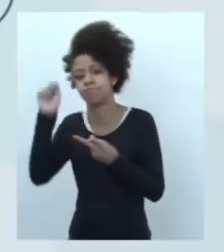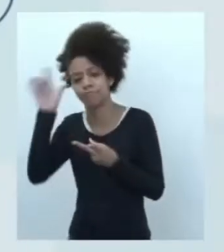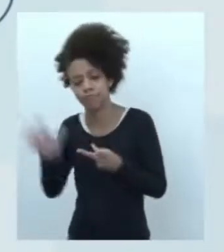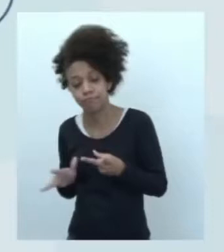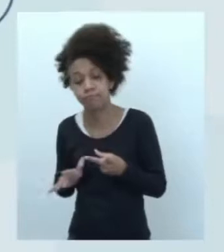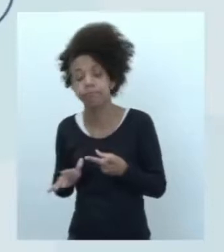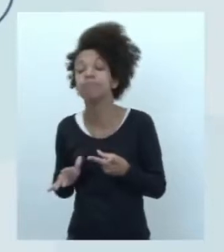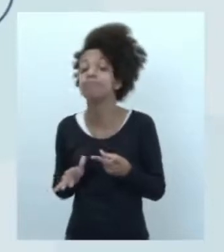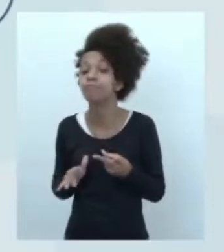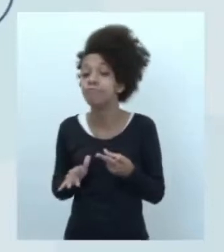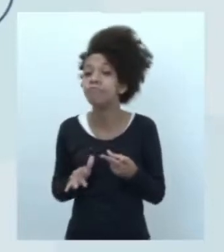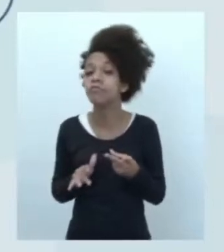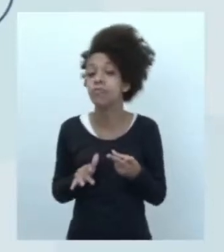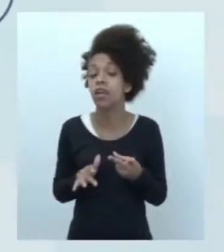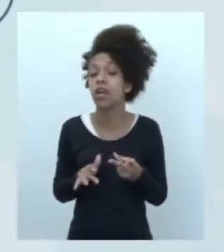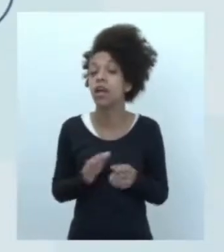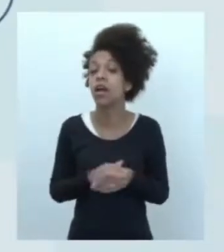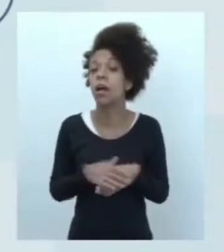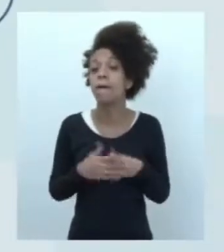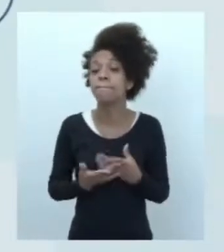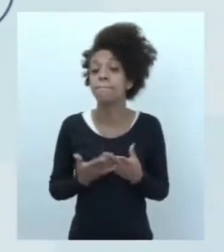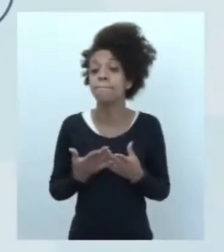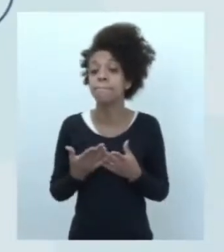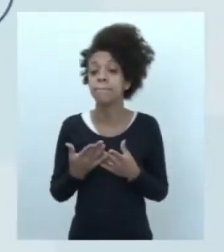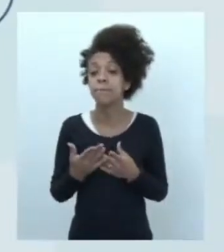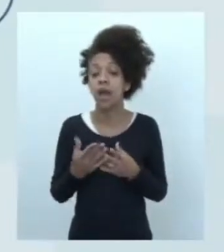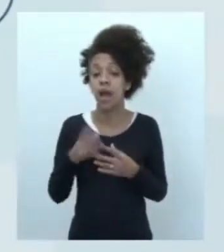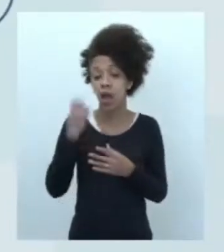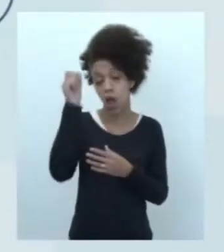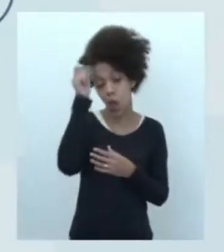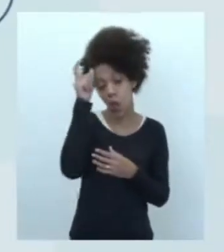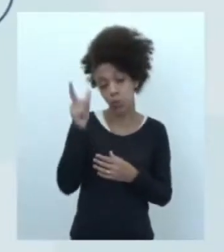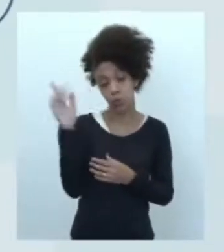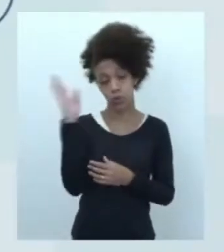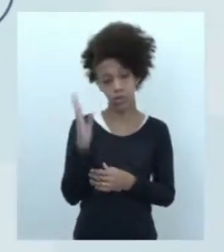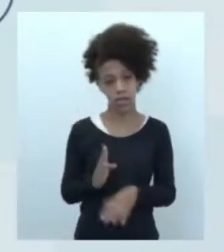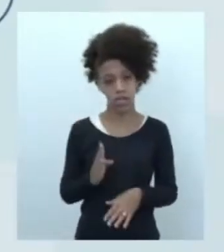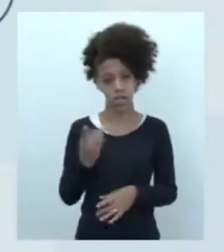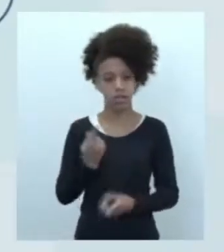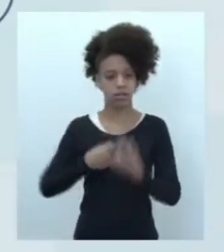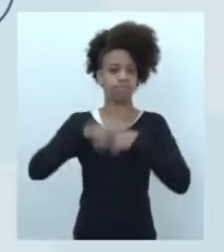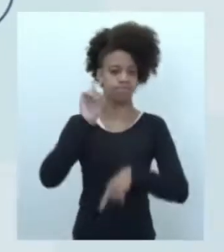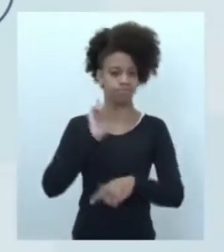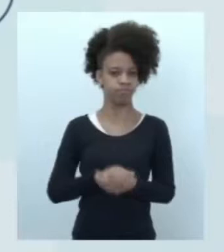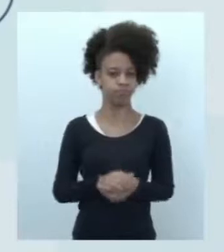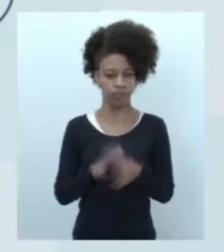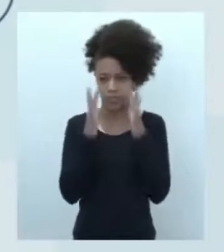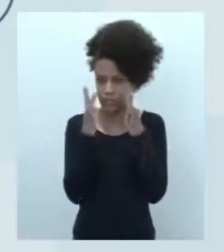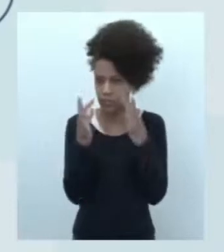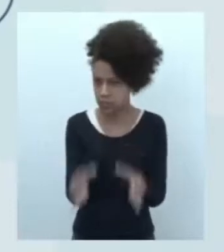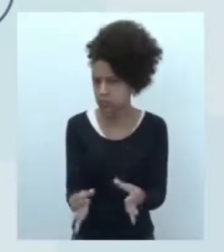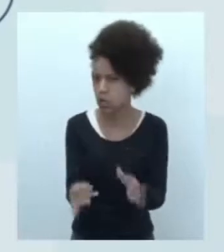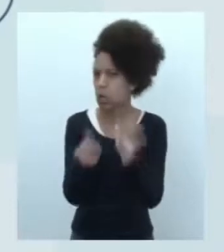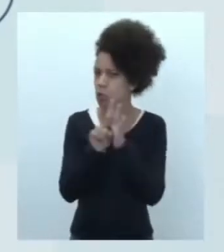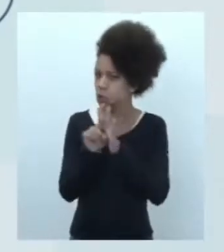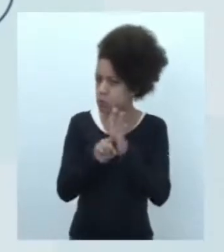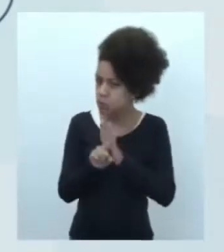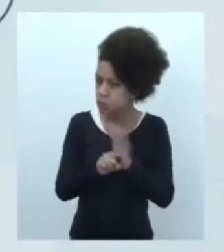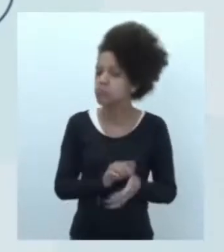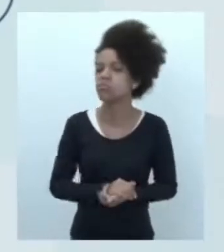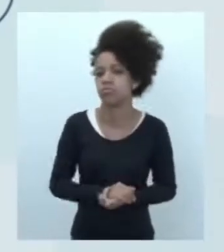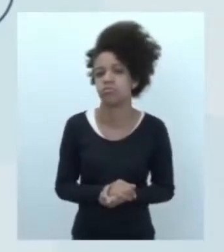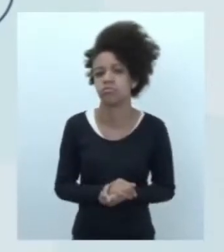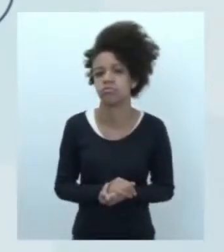africanas e indígenas para a formação da cultura brasileira? Prestem bastante atenção no questionamento, tá